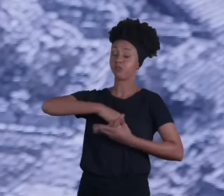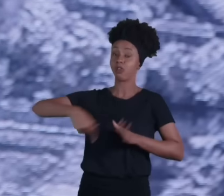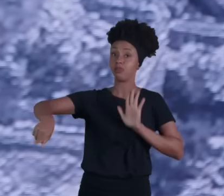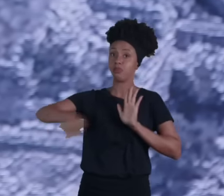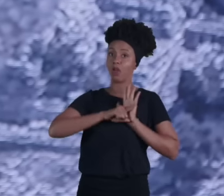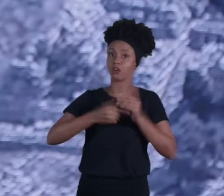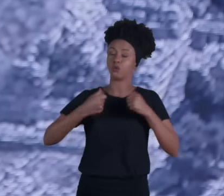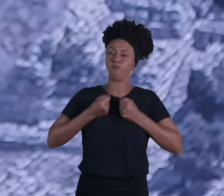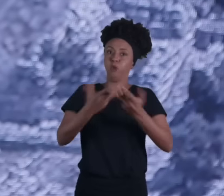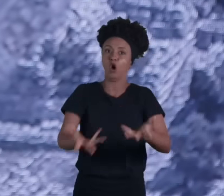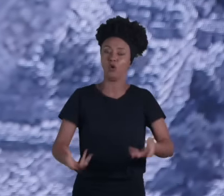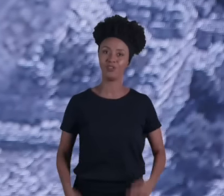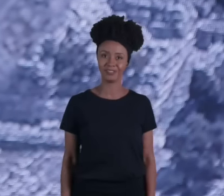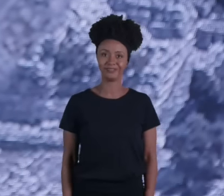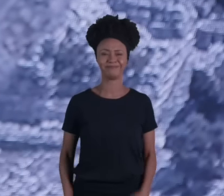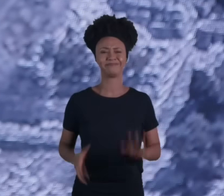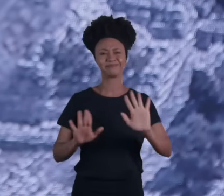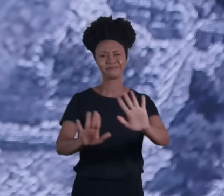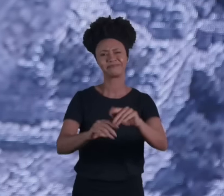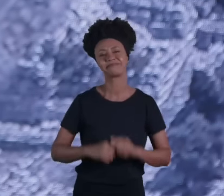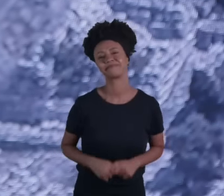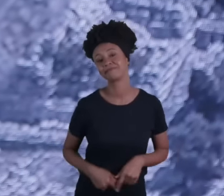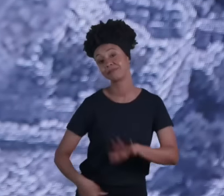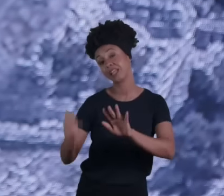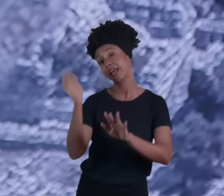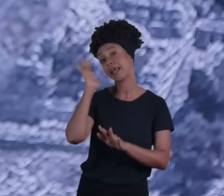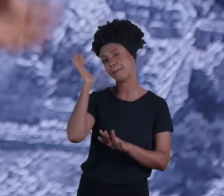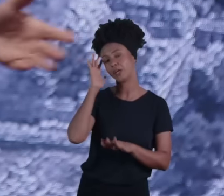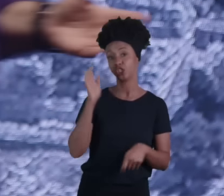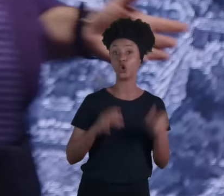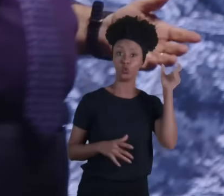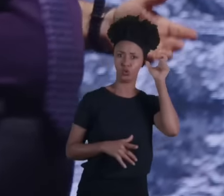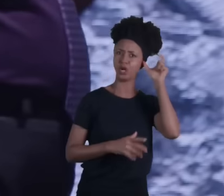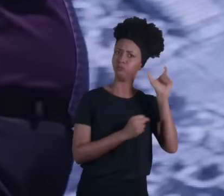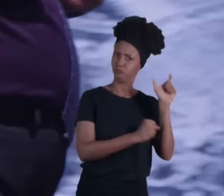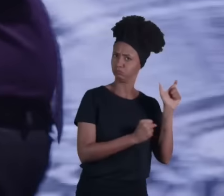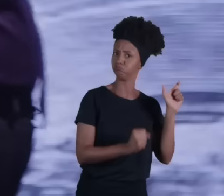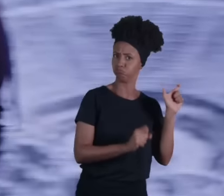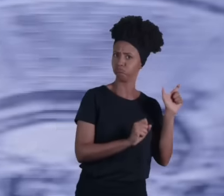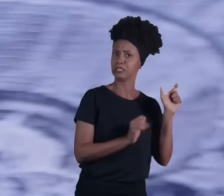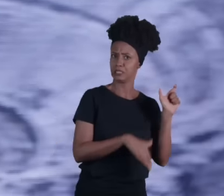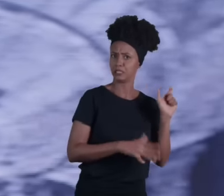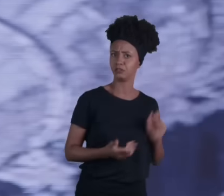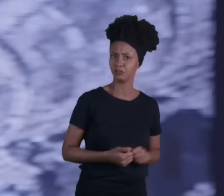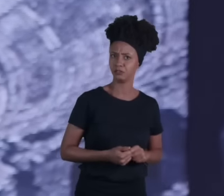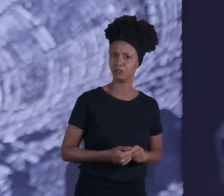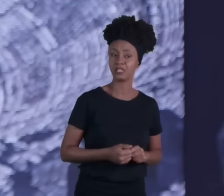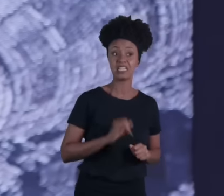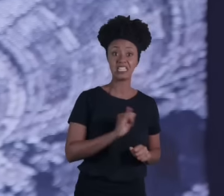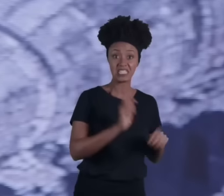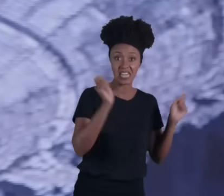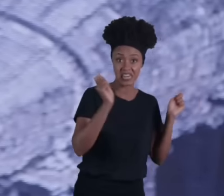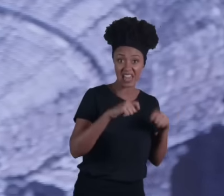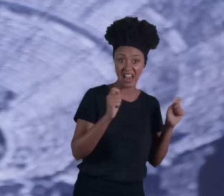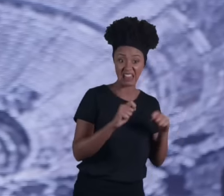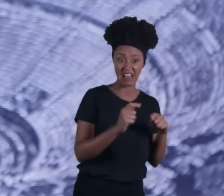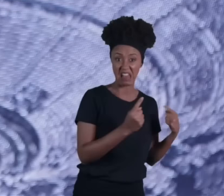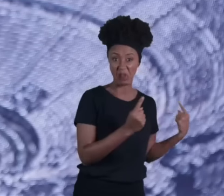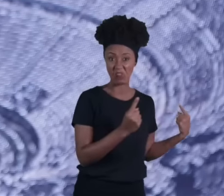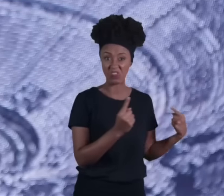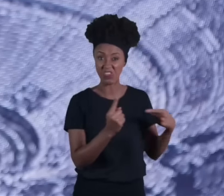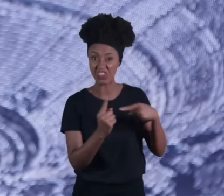Agora, vocês já imaginaram o diabo, com todo o poder dele, se ele pudesse fazer alguma coisa com você? A Bíblia diz,